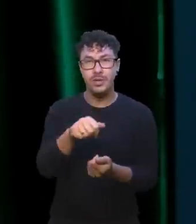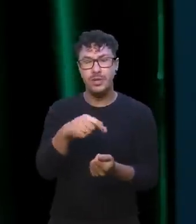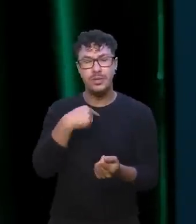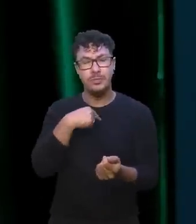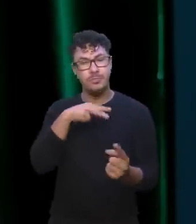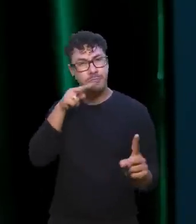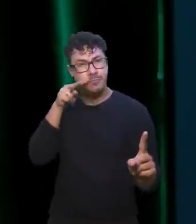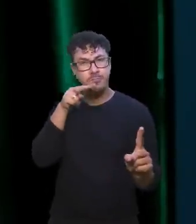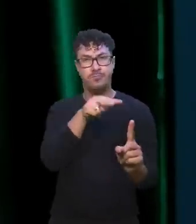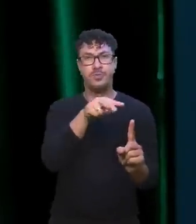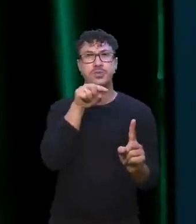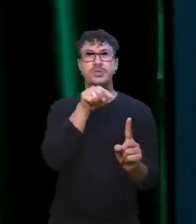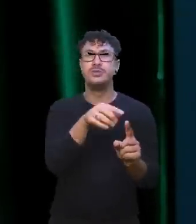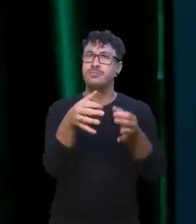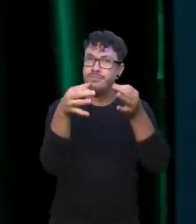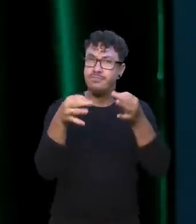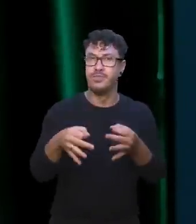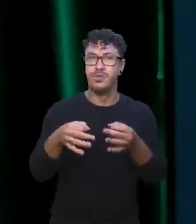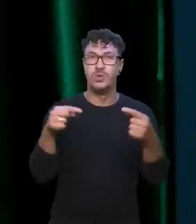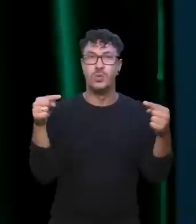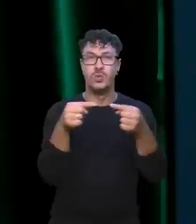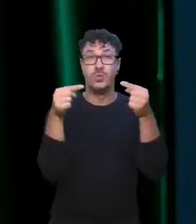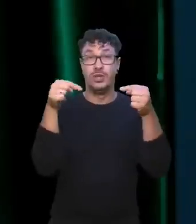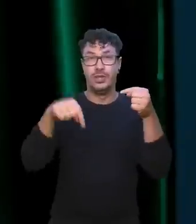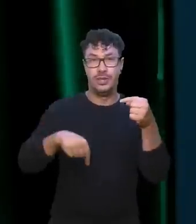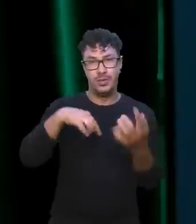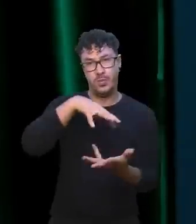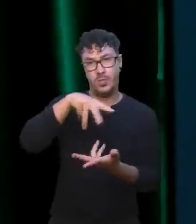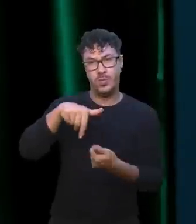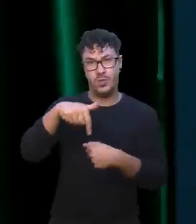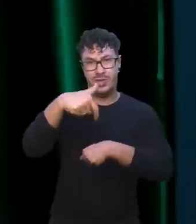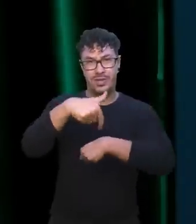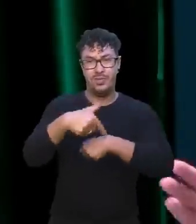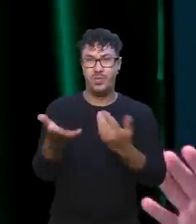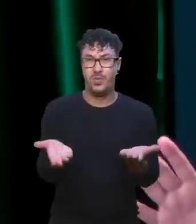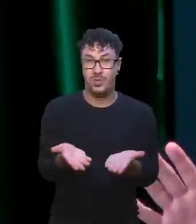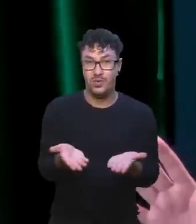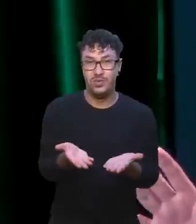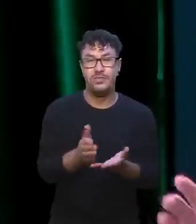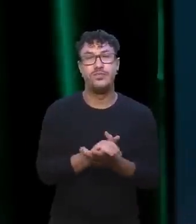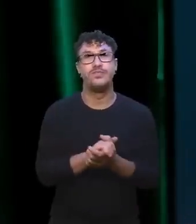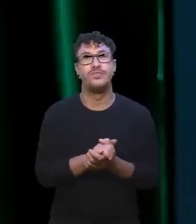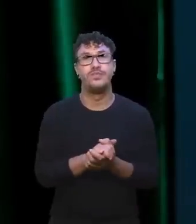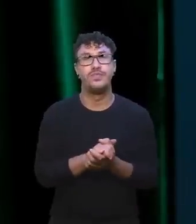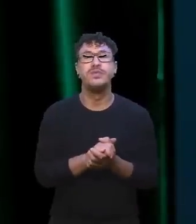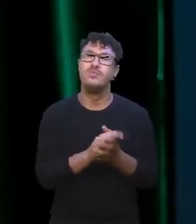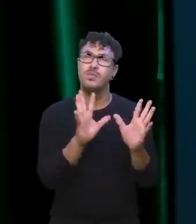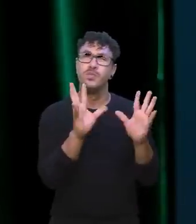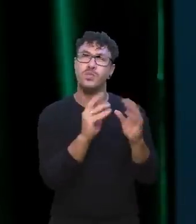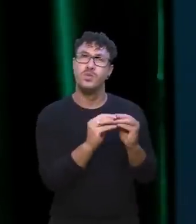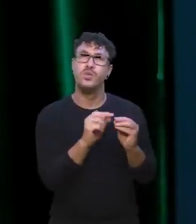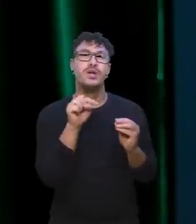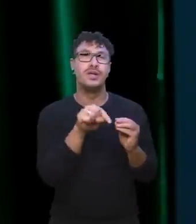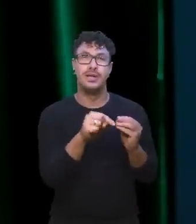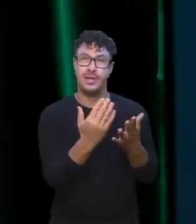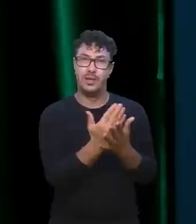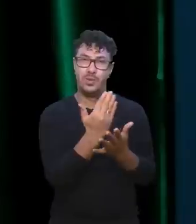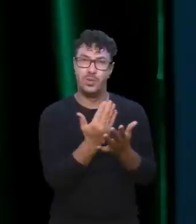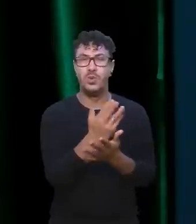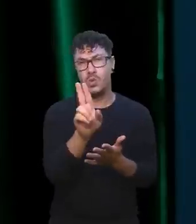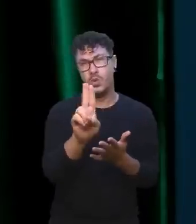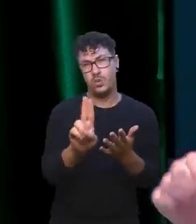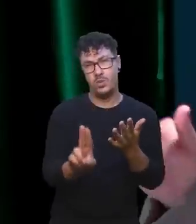certeiro destes tempos atuais que nós estamos vivendo. E ali, bem em síntese, ele vai nominar